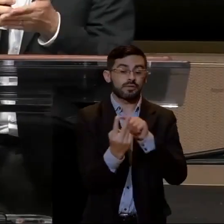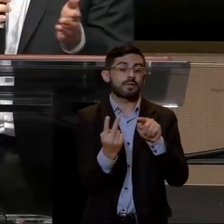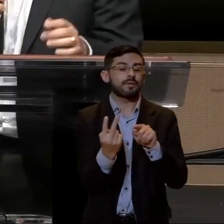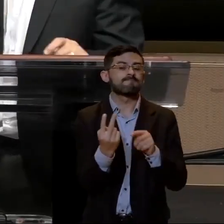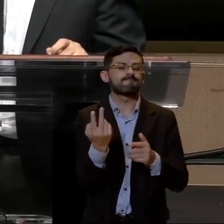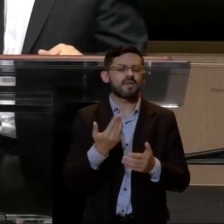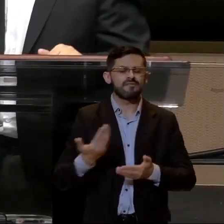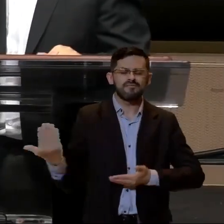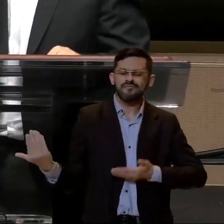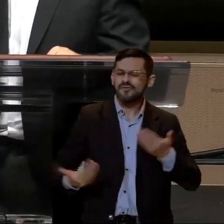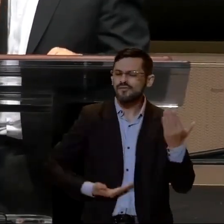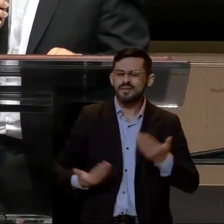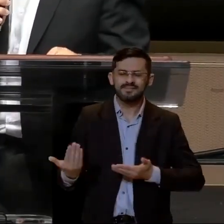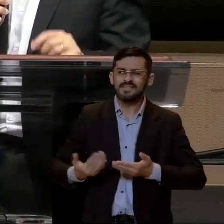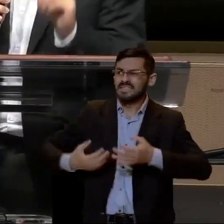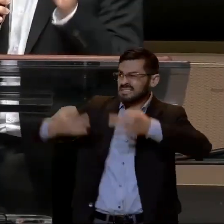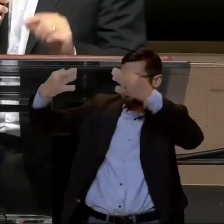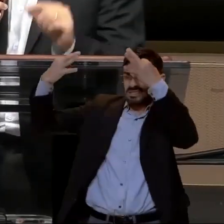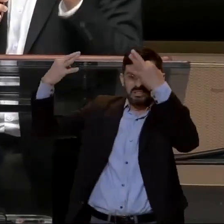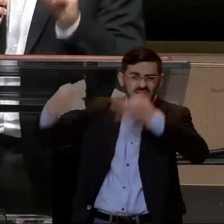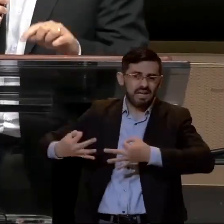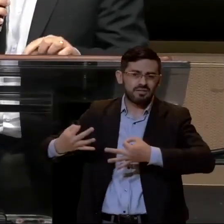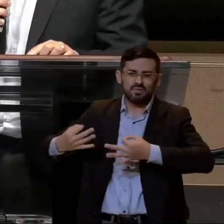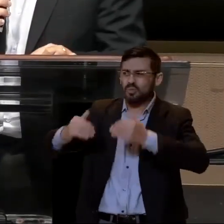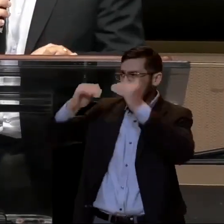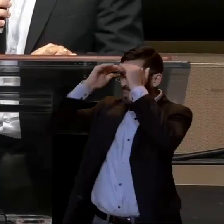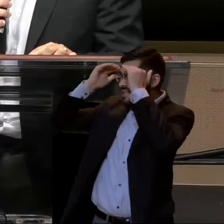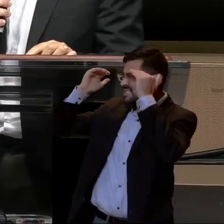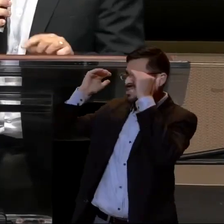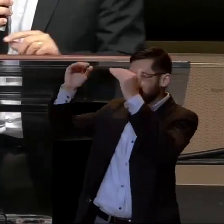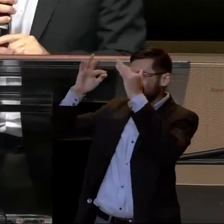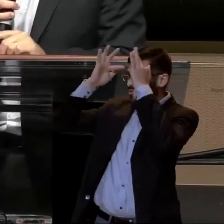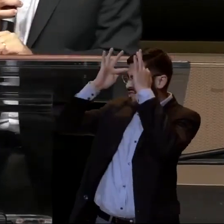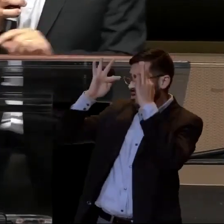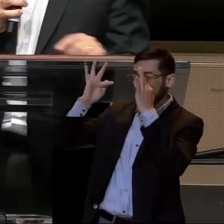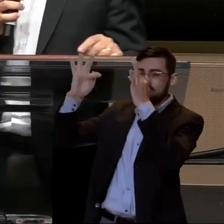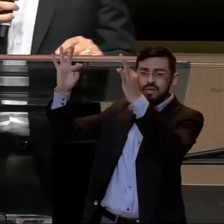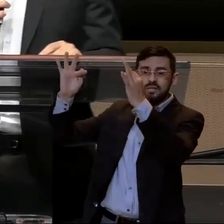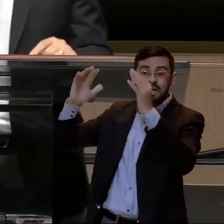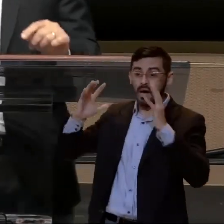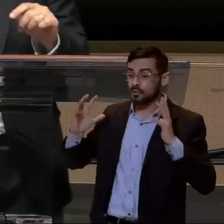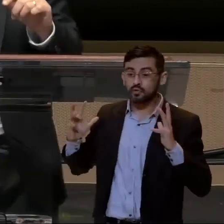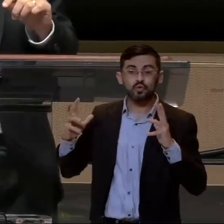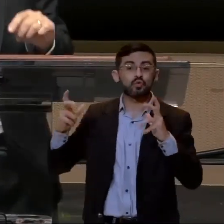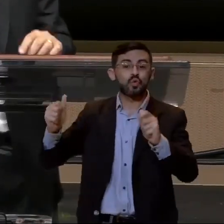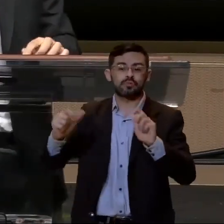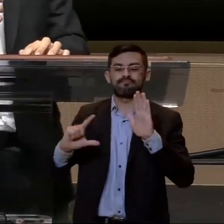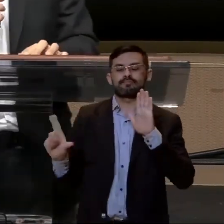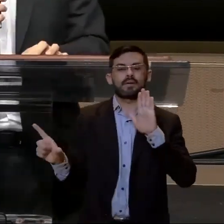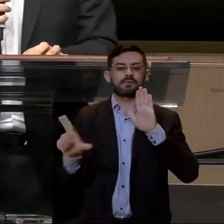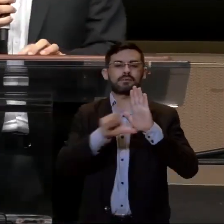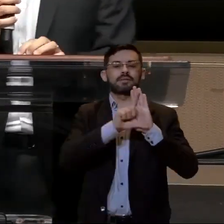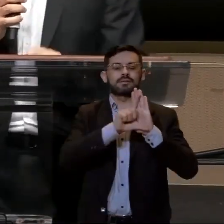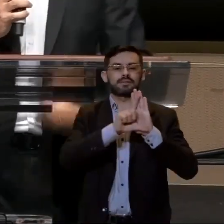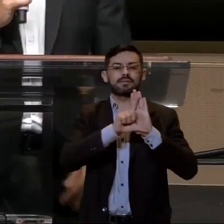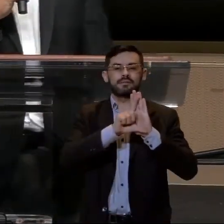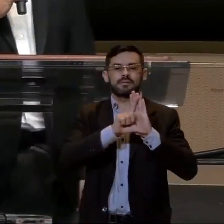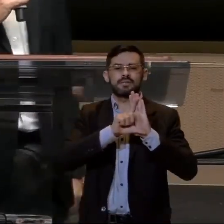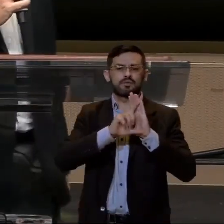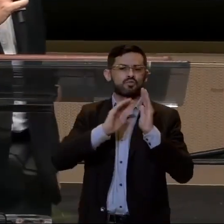vida que para Deus é correta, obedecendo fielmente a todas as leis